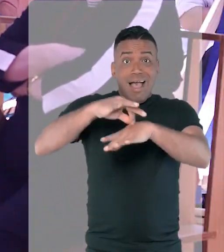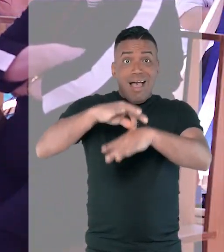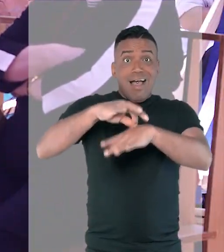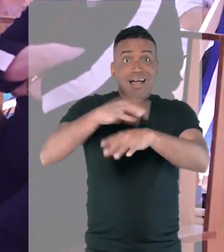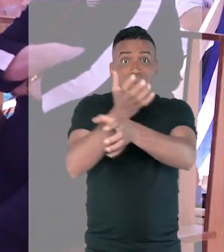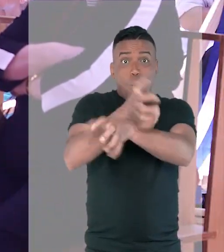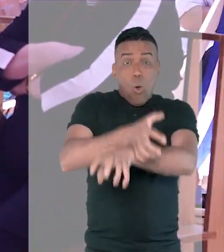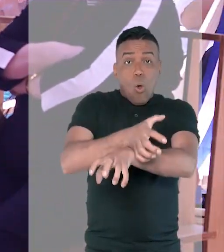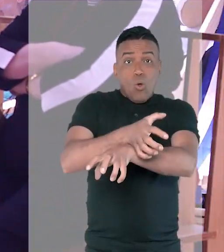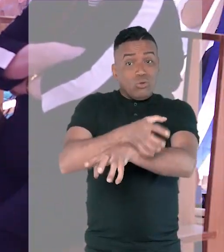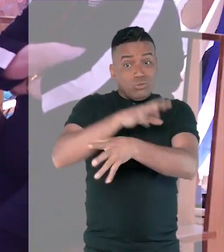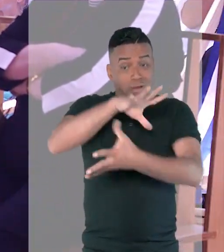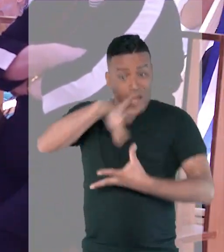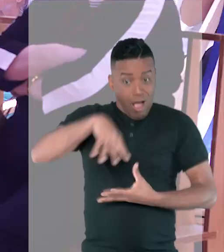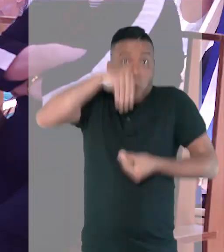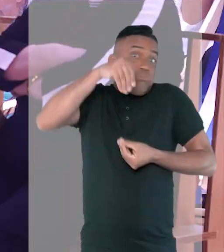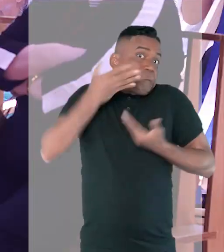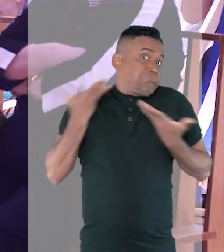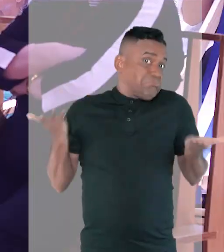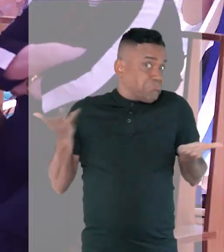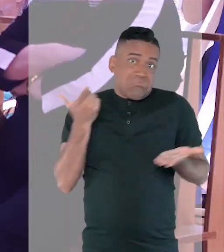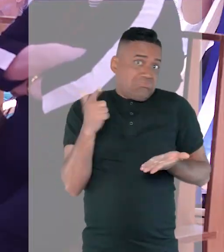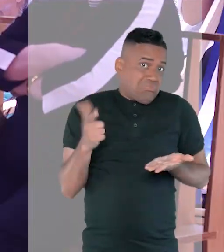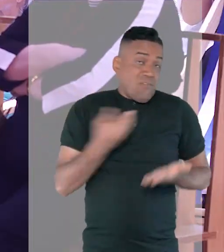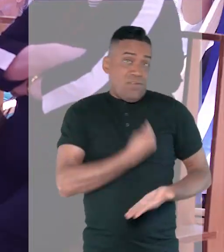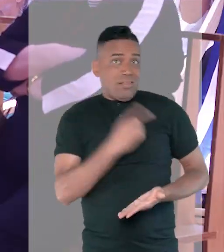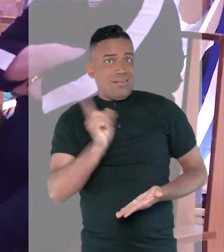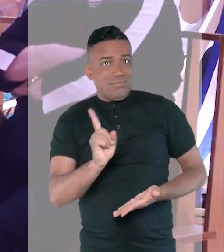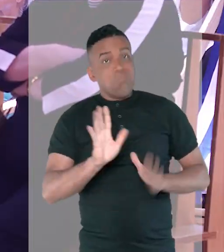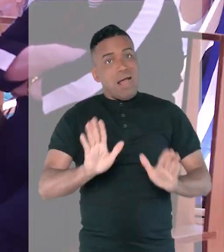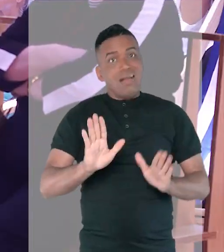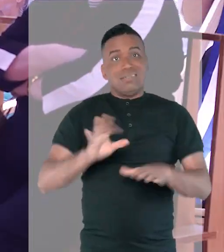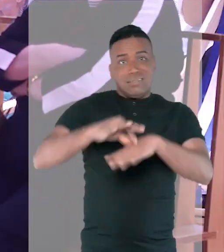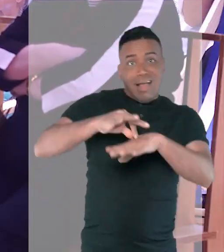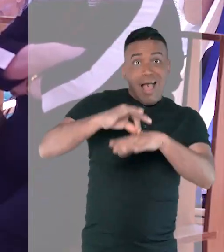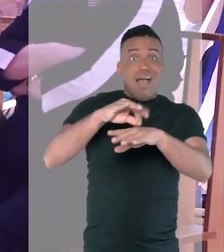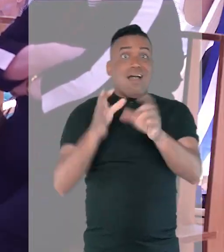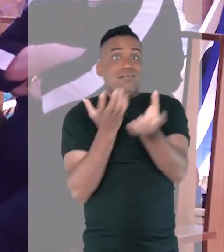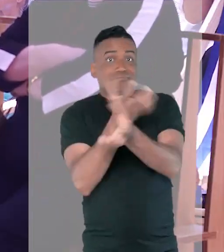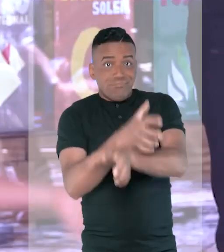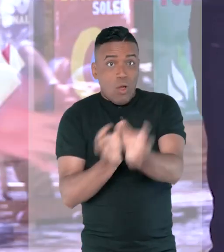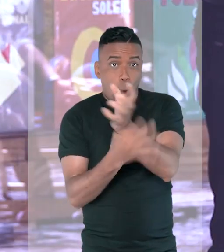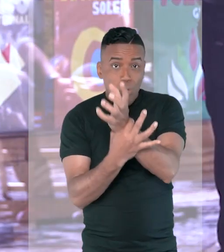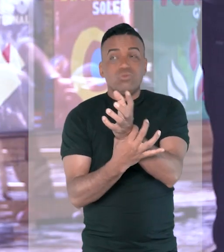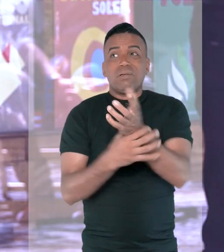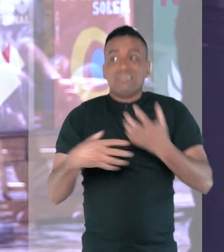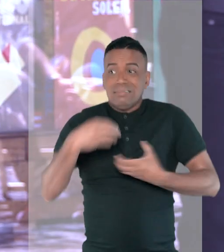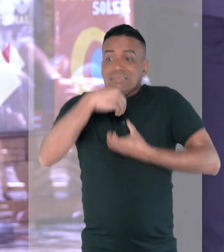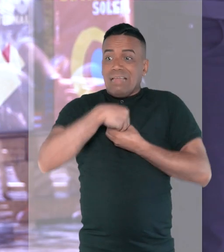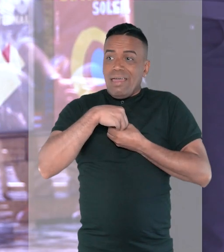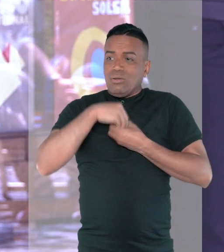mesmo que não em vida. A espectadora acena concordando com Sofia. E eu acho muito importante que a gente consiga fazer essa passagem